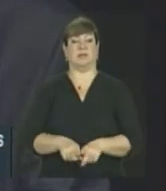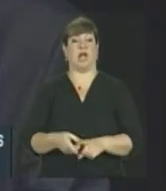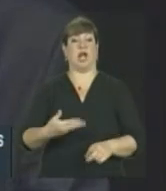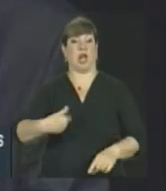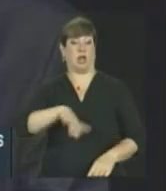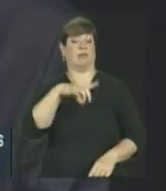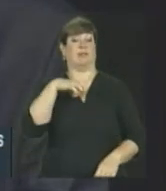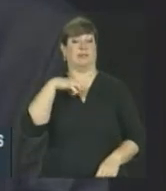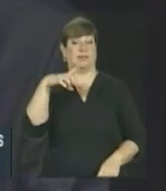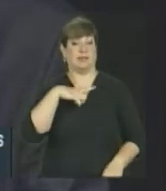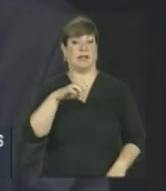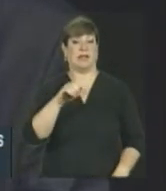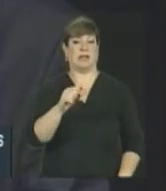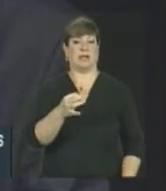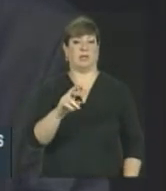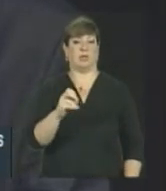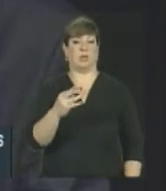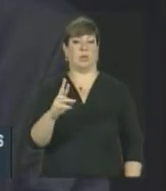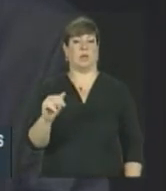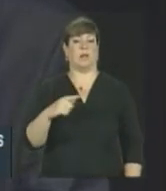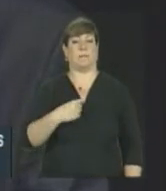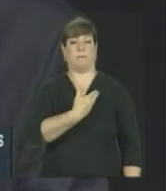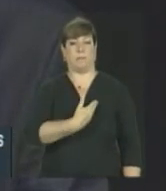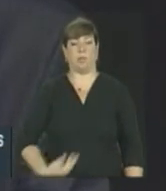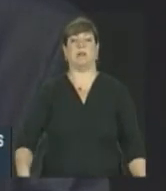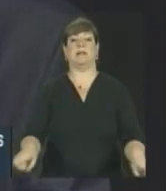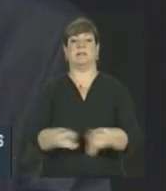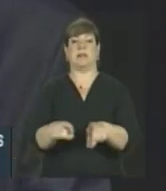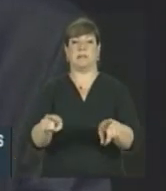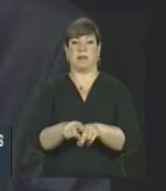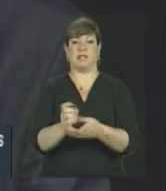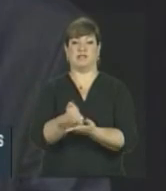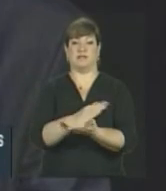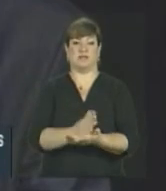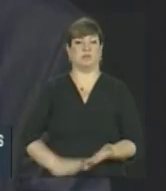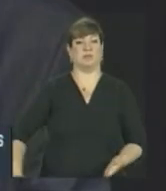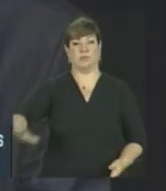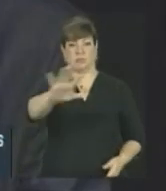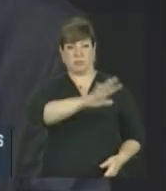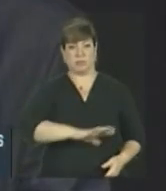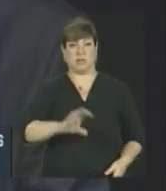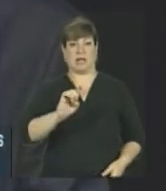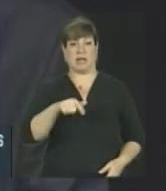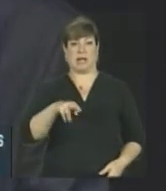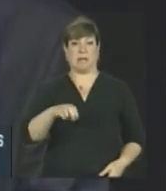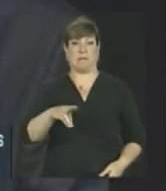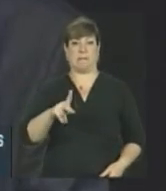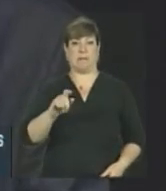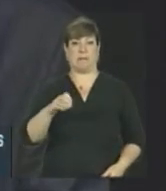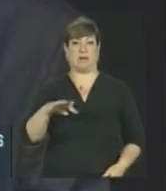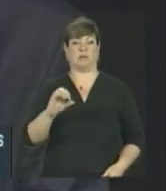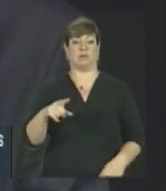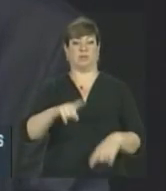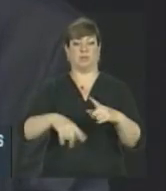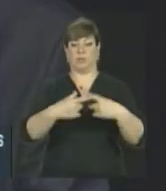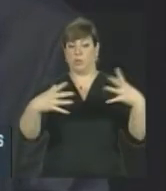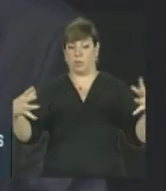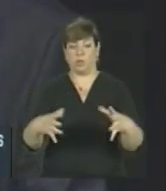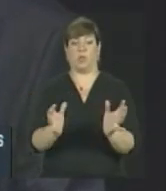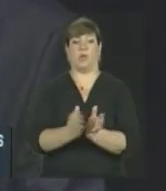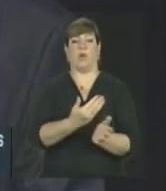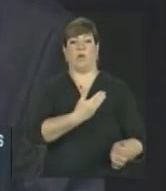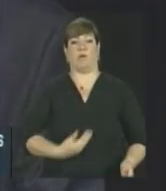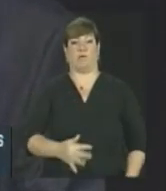a estrutura pública também distribuída por equipamentos do governo federal, as